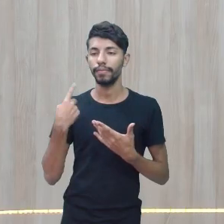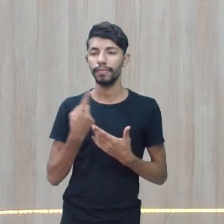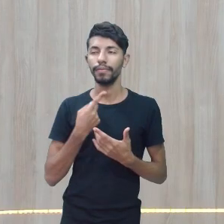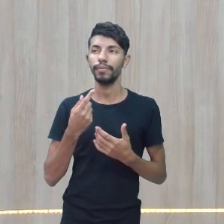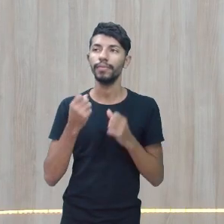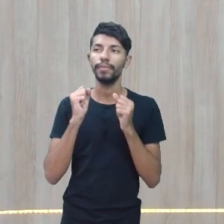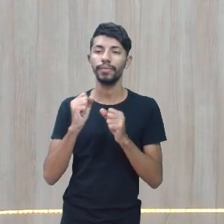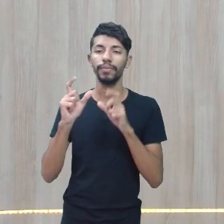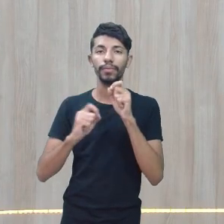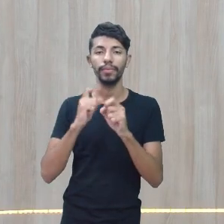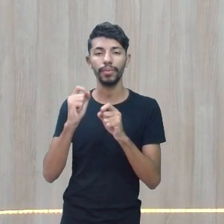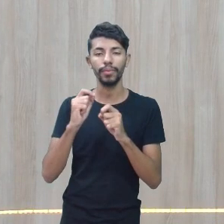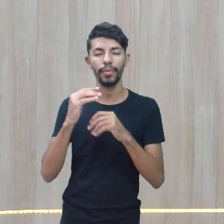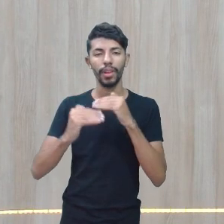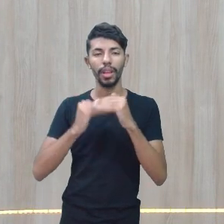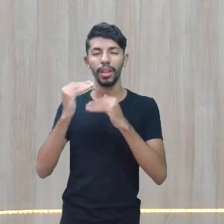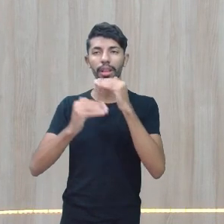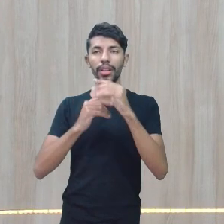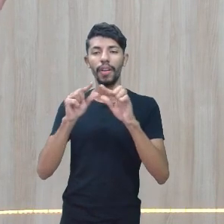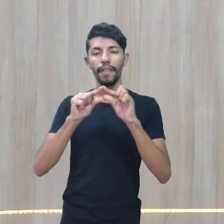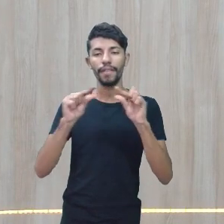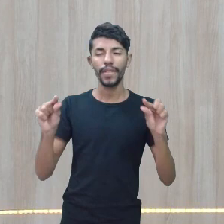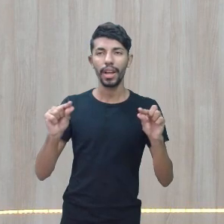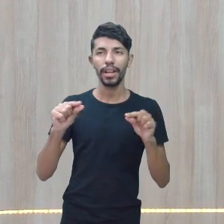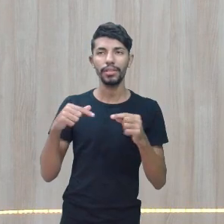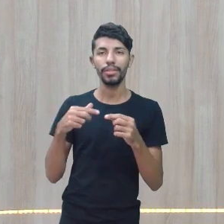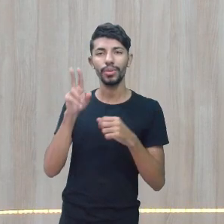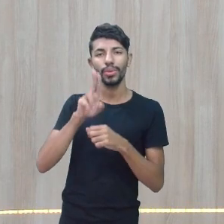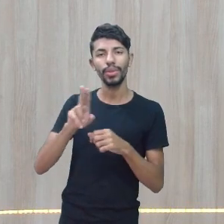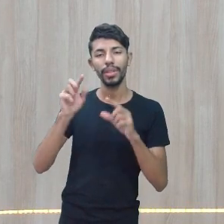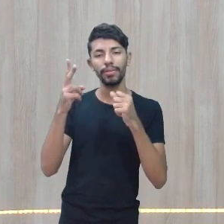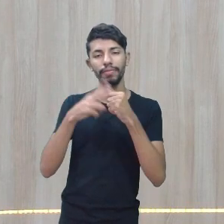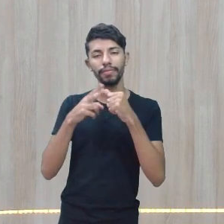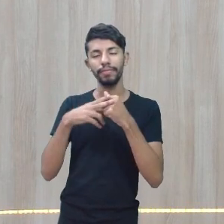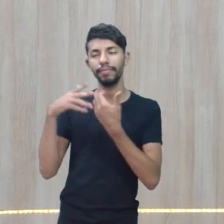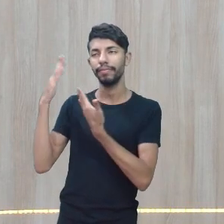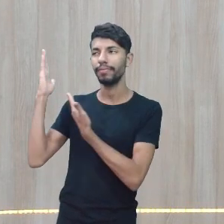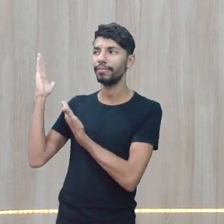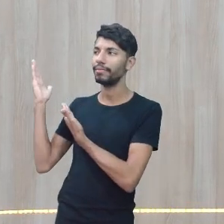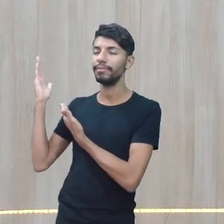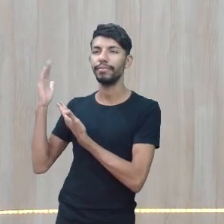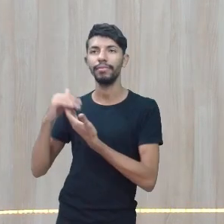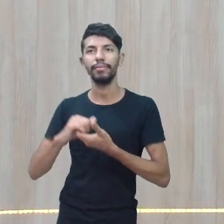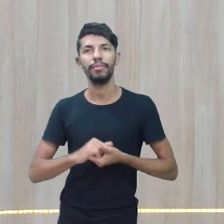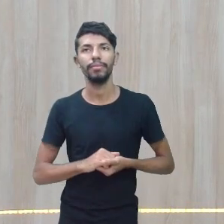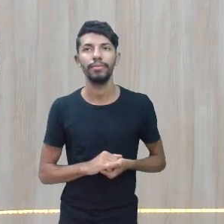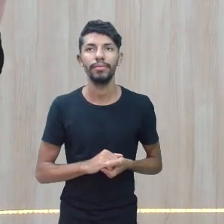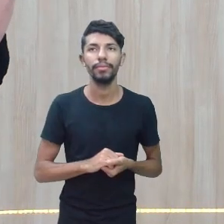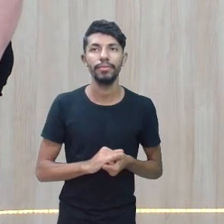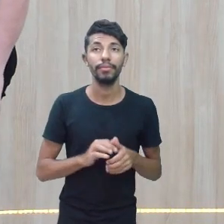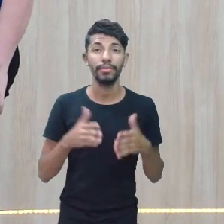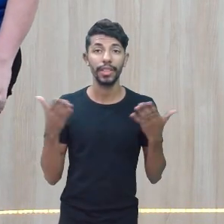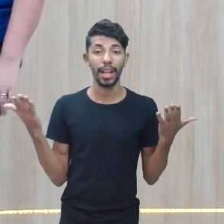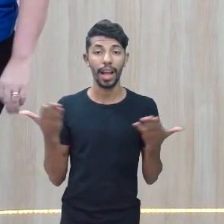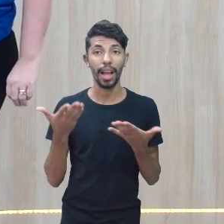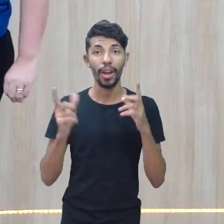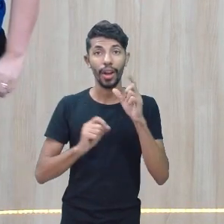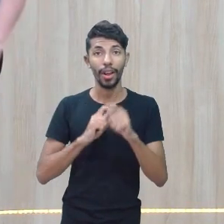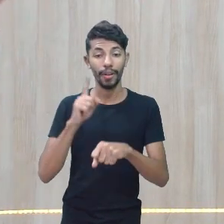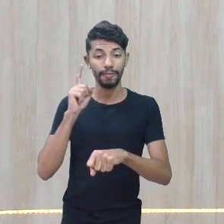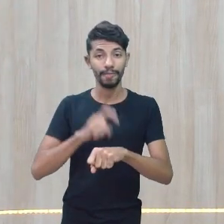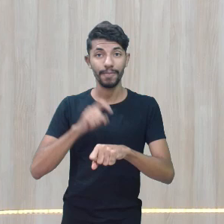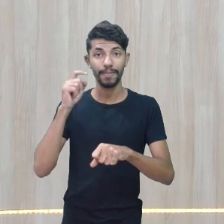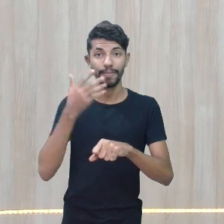podemos construir frases, orações com estes verbos aí. Hora de